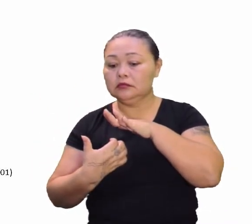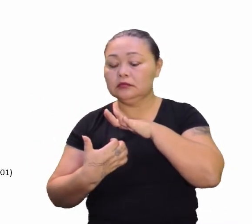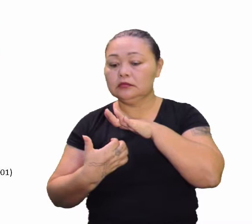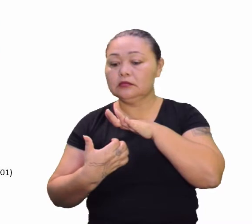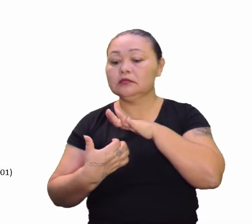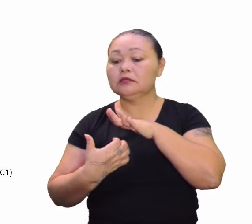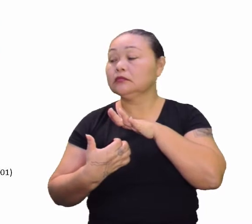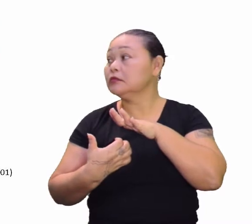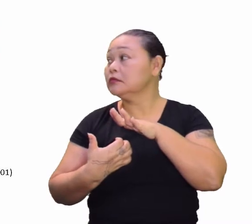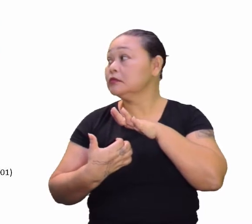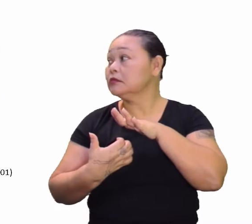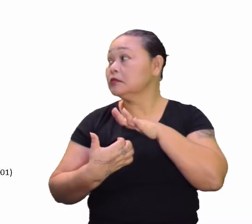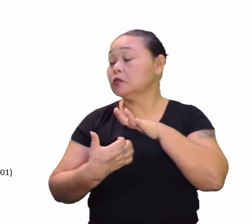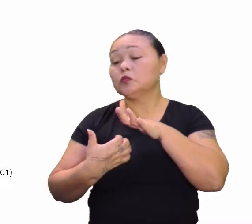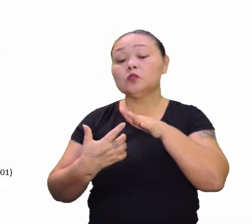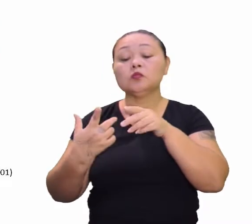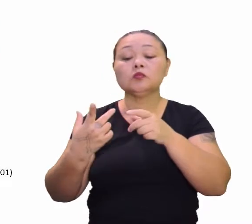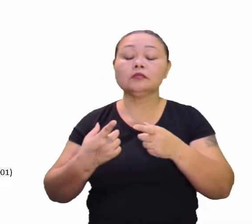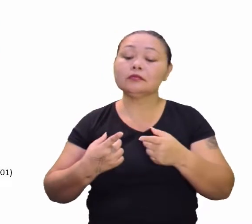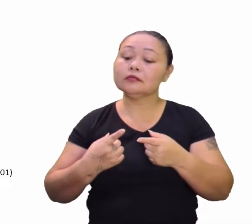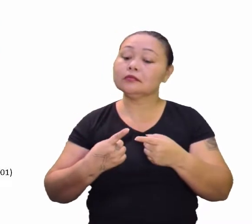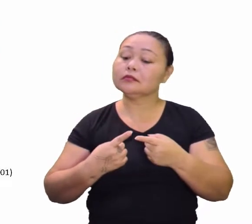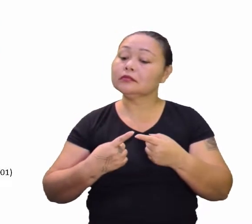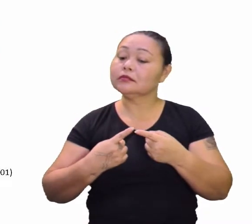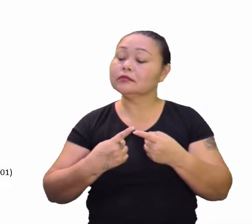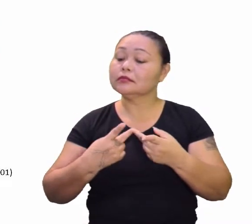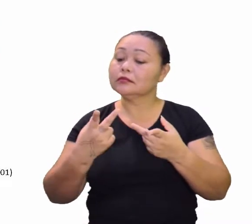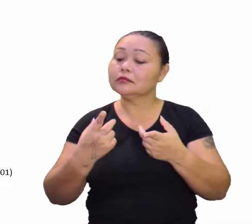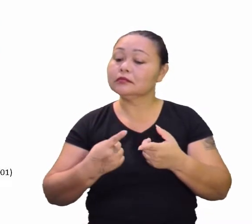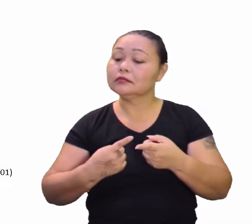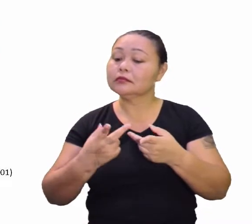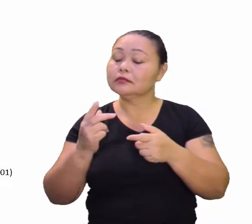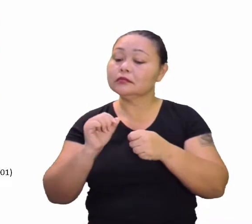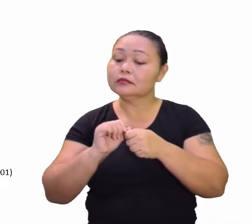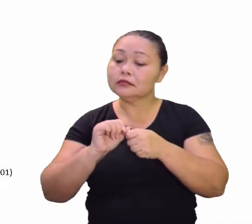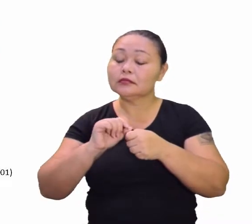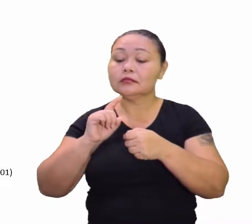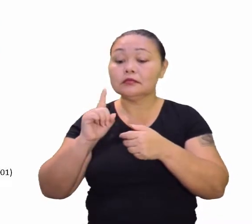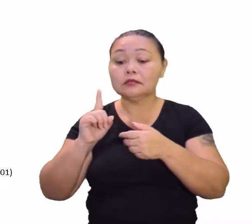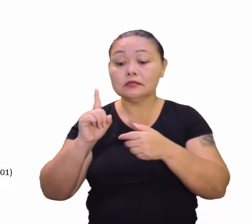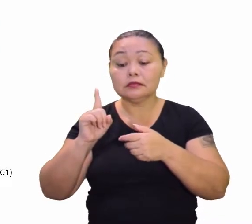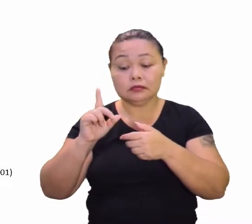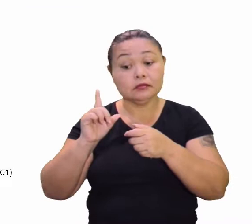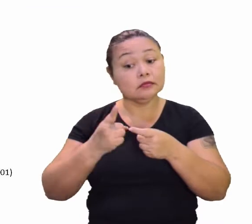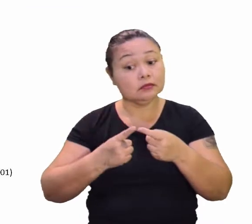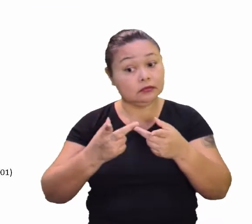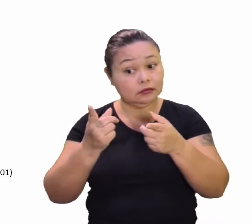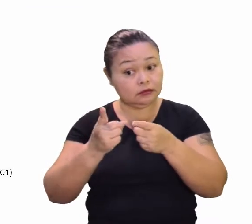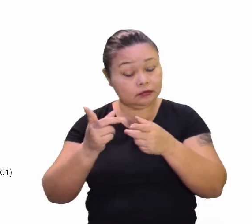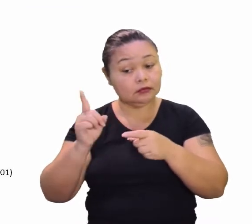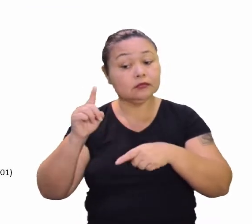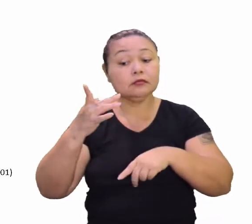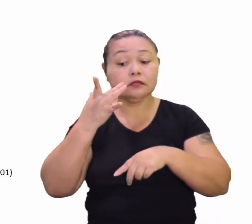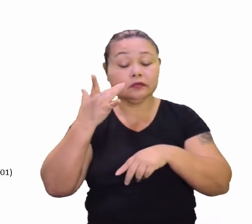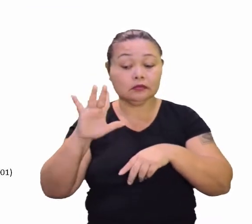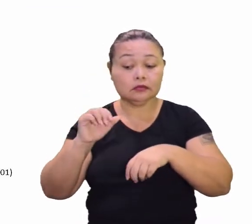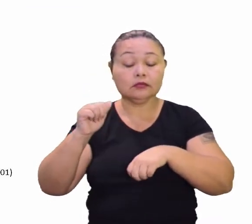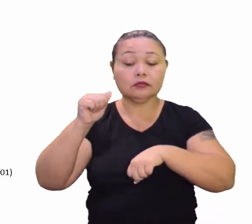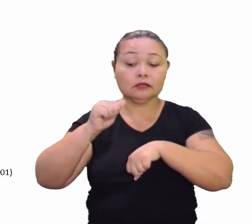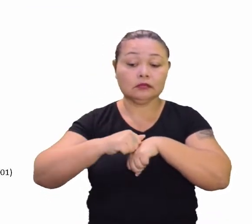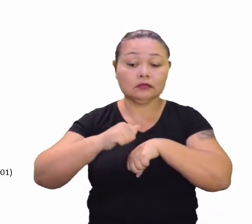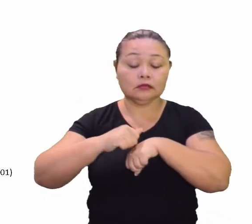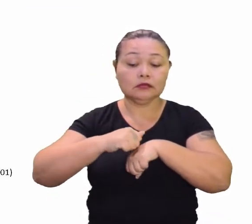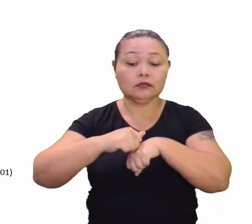secundário. Então, a exportação do ouro como matéria bruta é setor primário, Setor certo? primário. É a venda